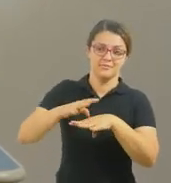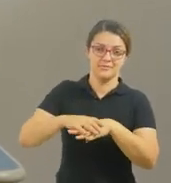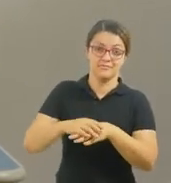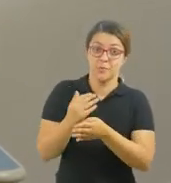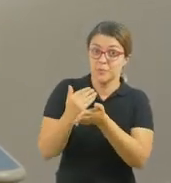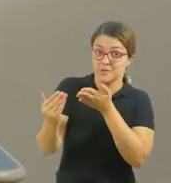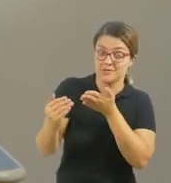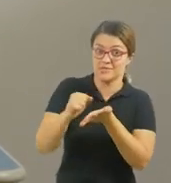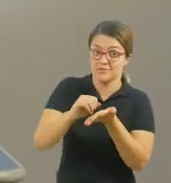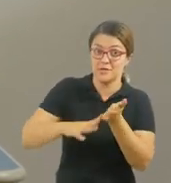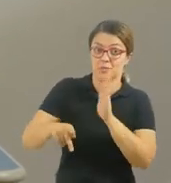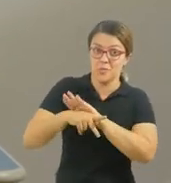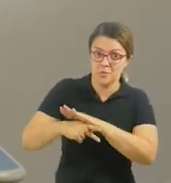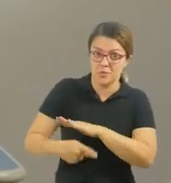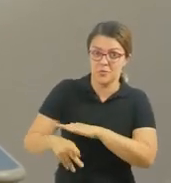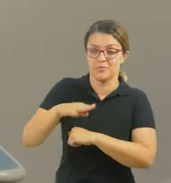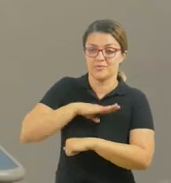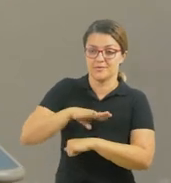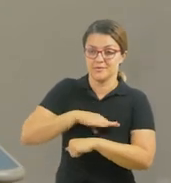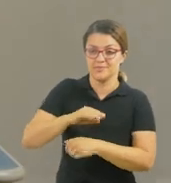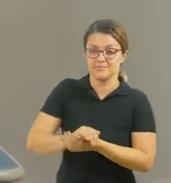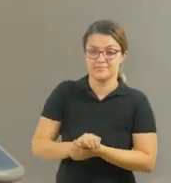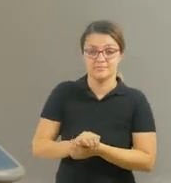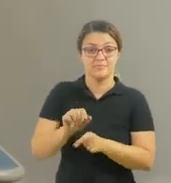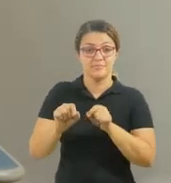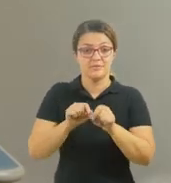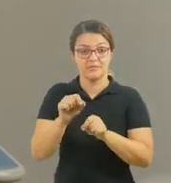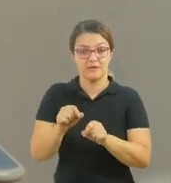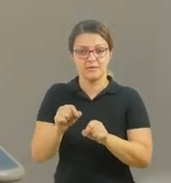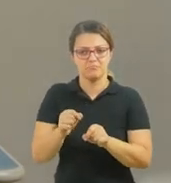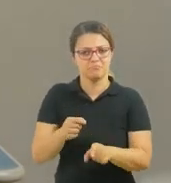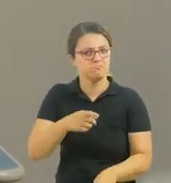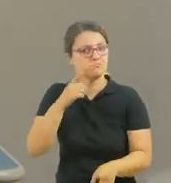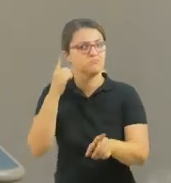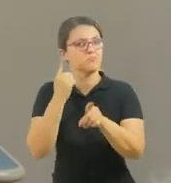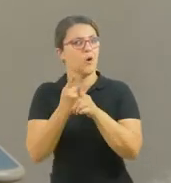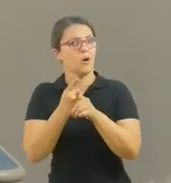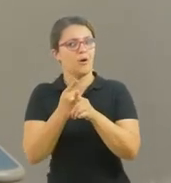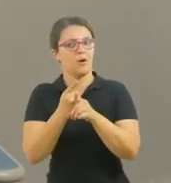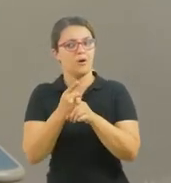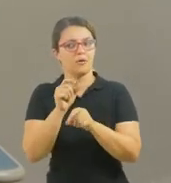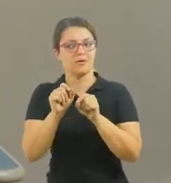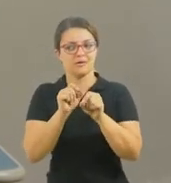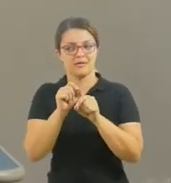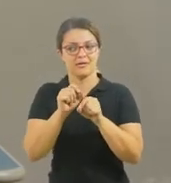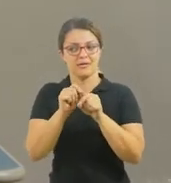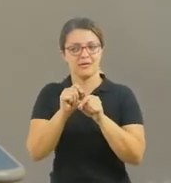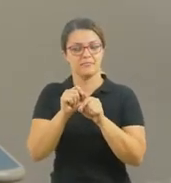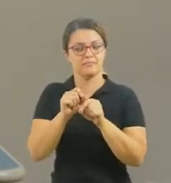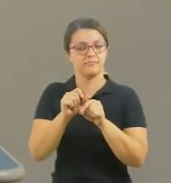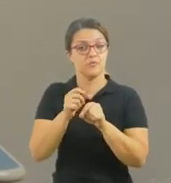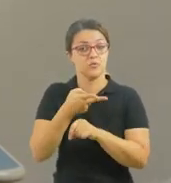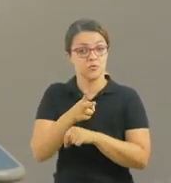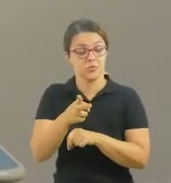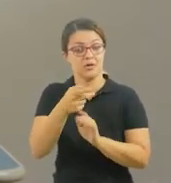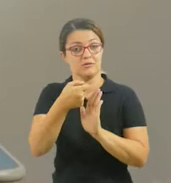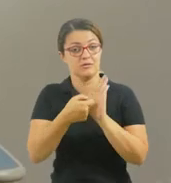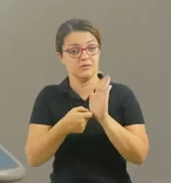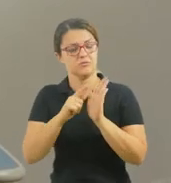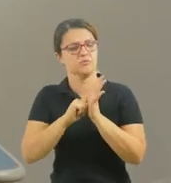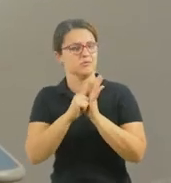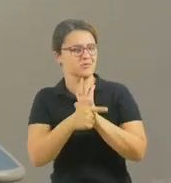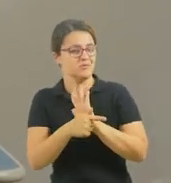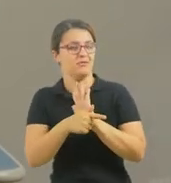matemática. Vamos começar com a de língua portuguesa? Ó, são as adivinhas, né? Hoje o gênero, a gente vai continuar